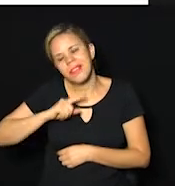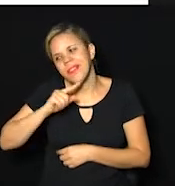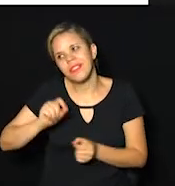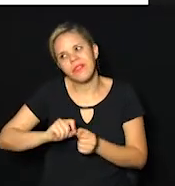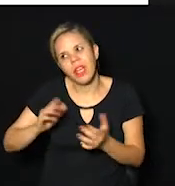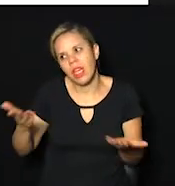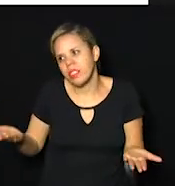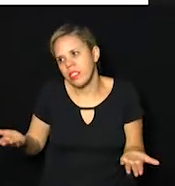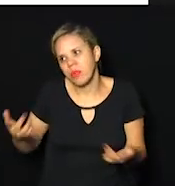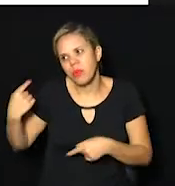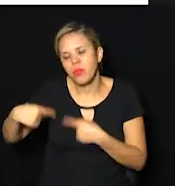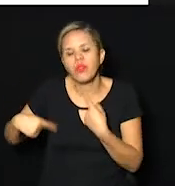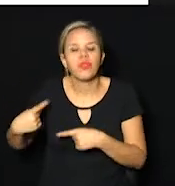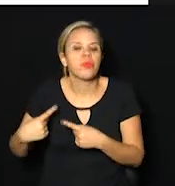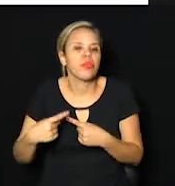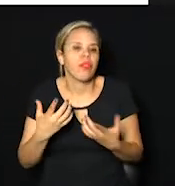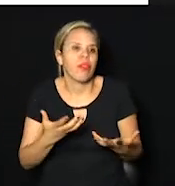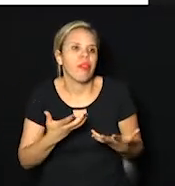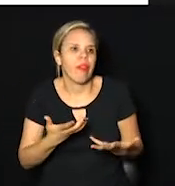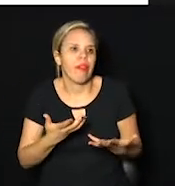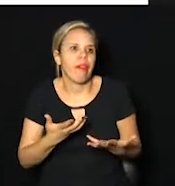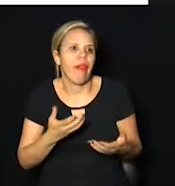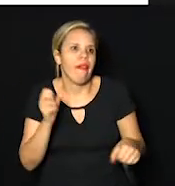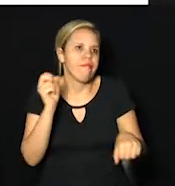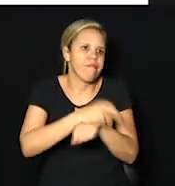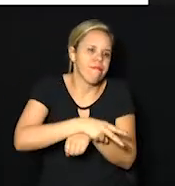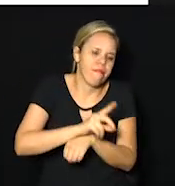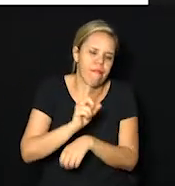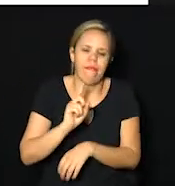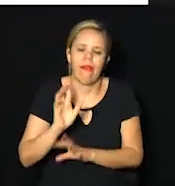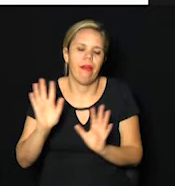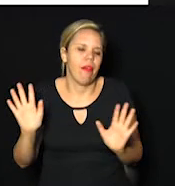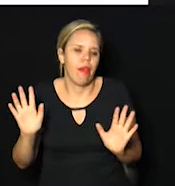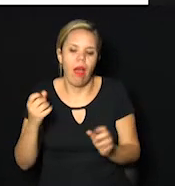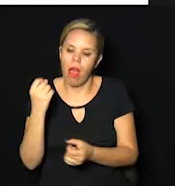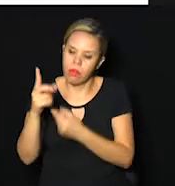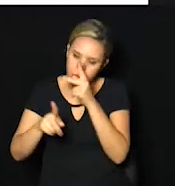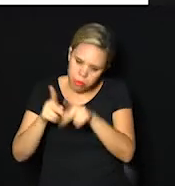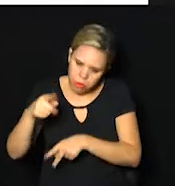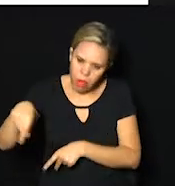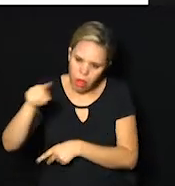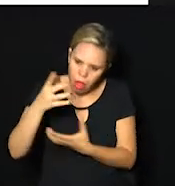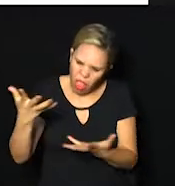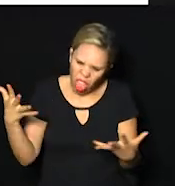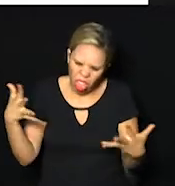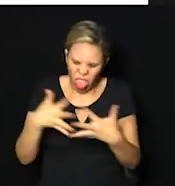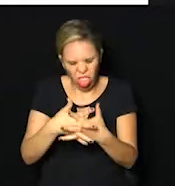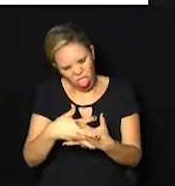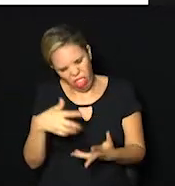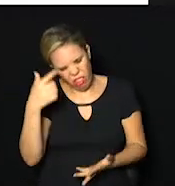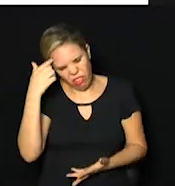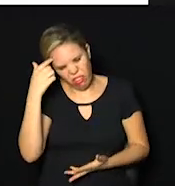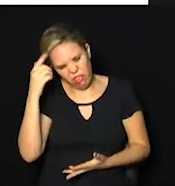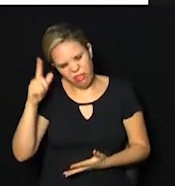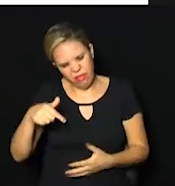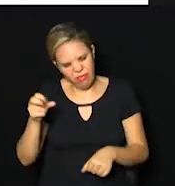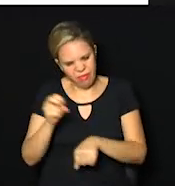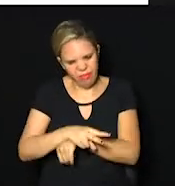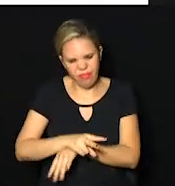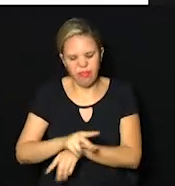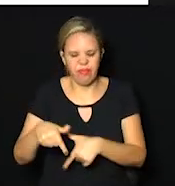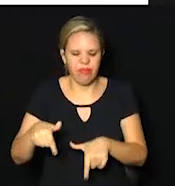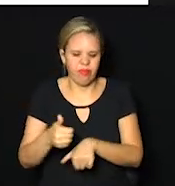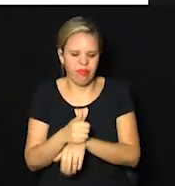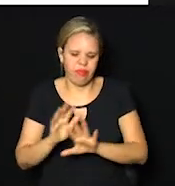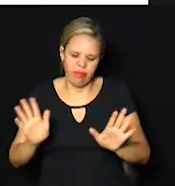melhor dizendo, porque quer cargo. Embora algumas pessoas tendam a confundir um pouco isso, e a gente sempre precisa